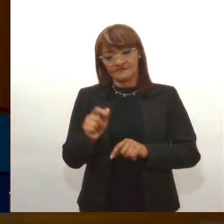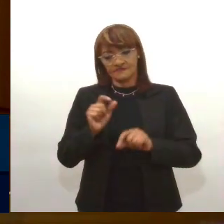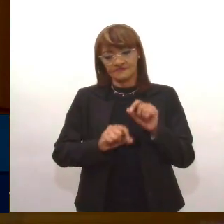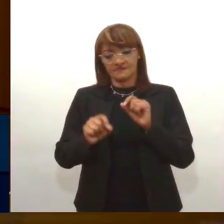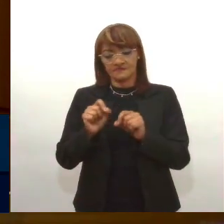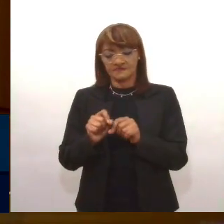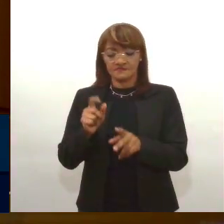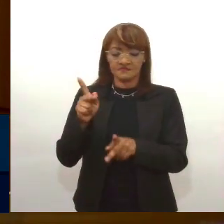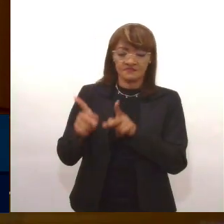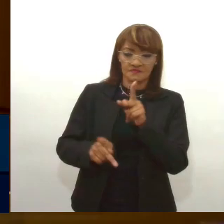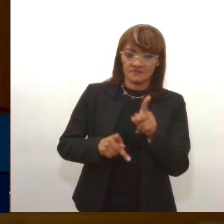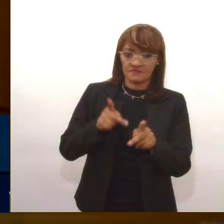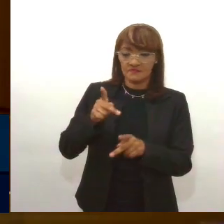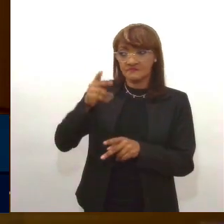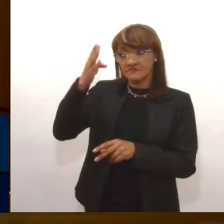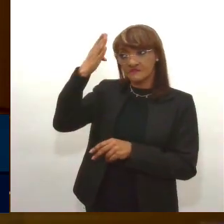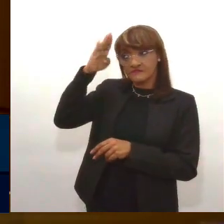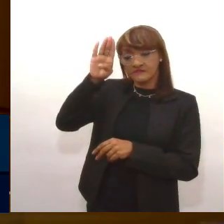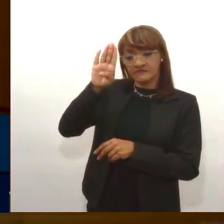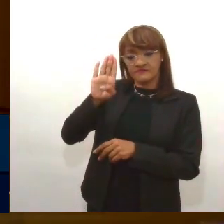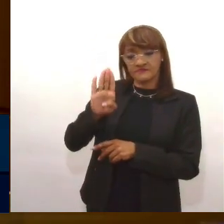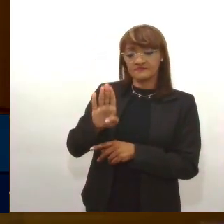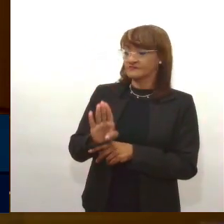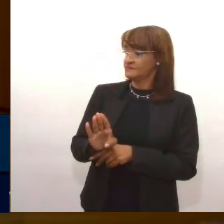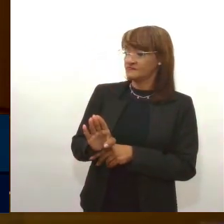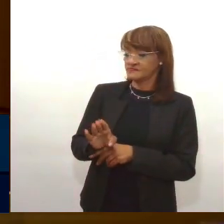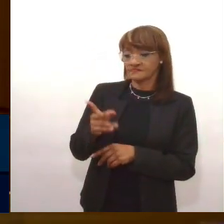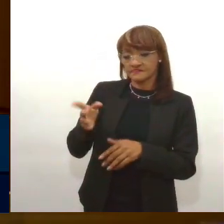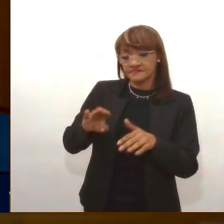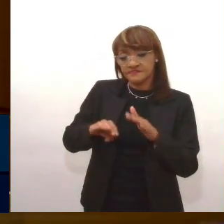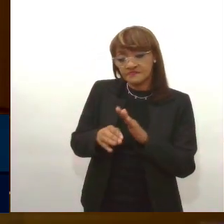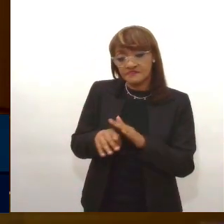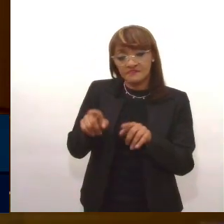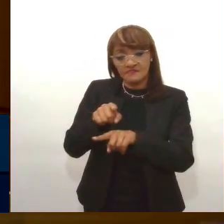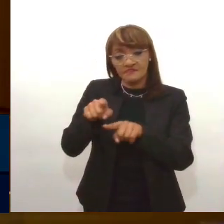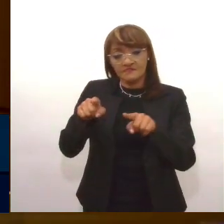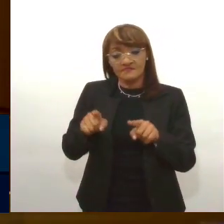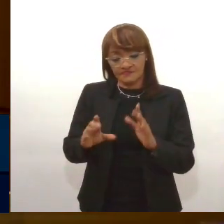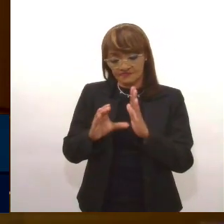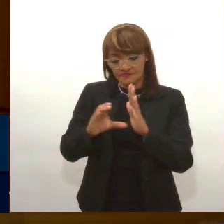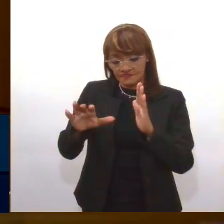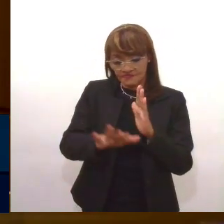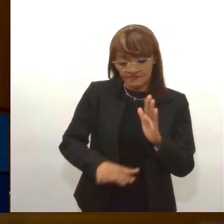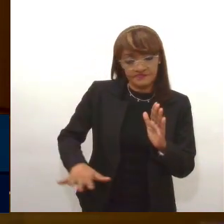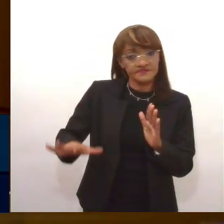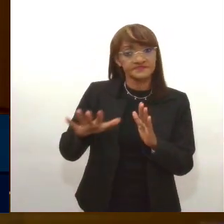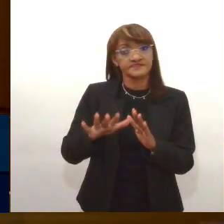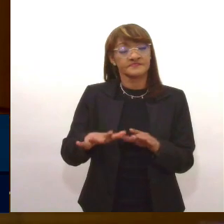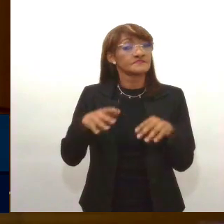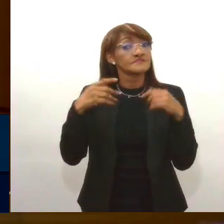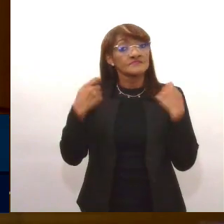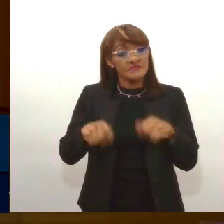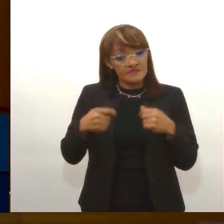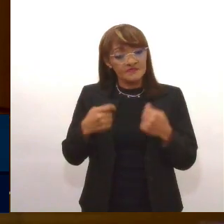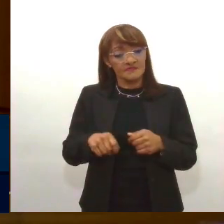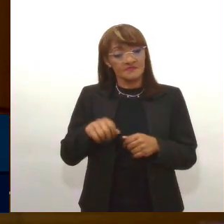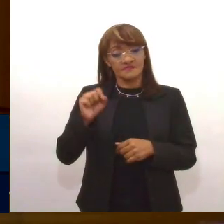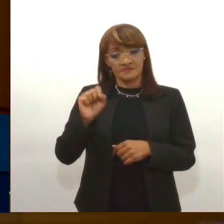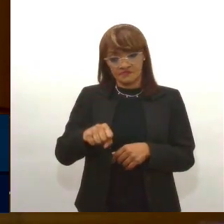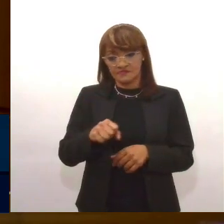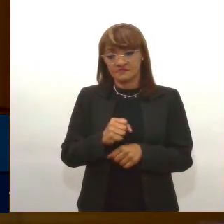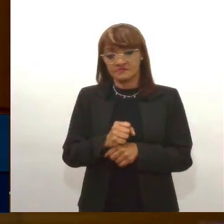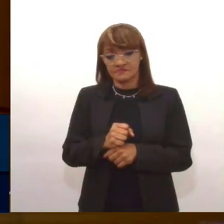comunidades tradicionais e ali é uma comunidade tradicional precisa né de consulta pública como é